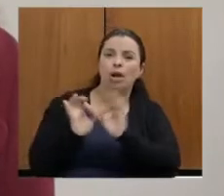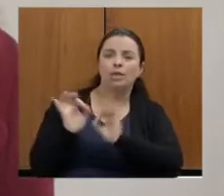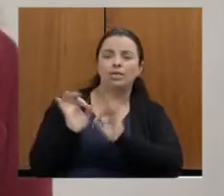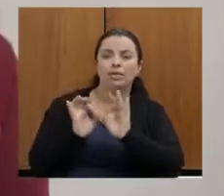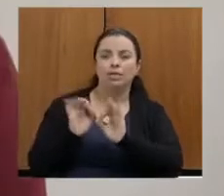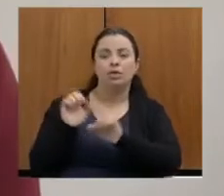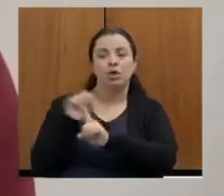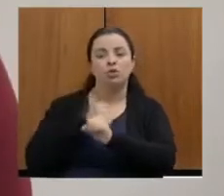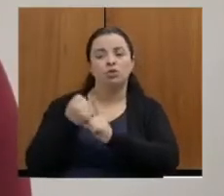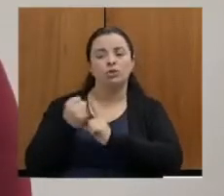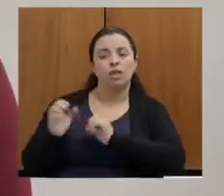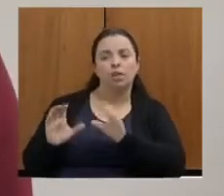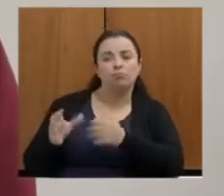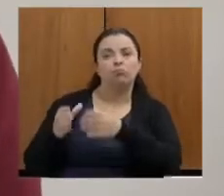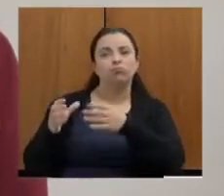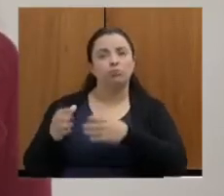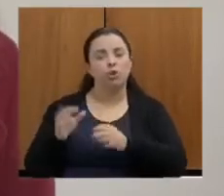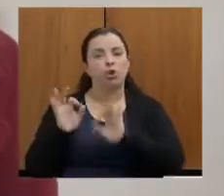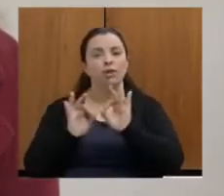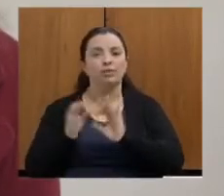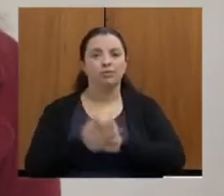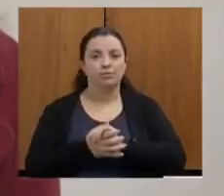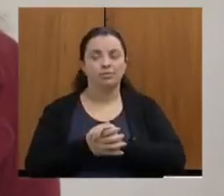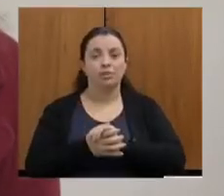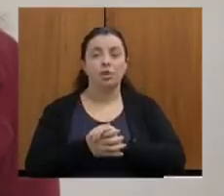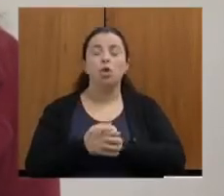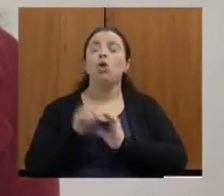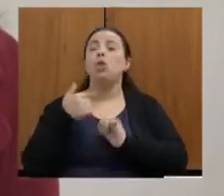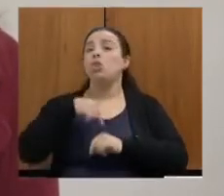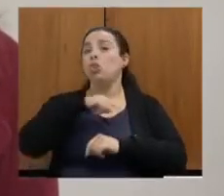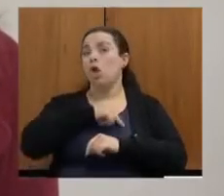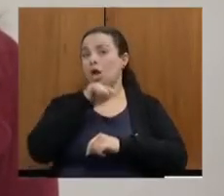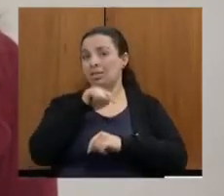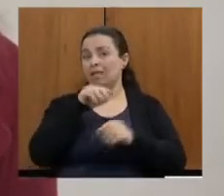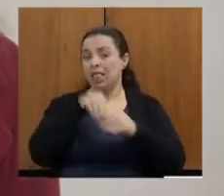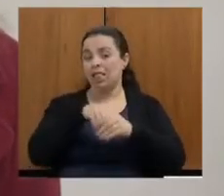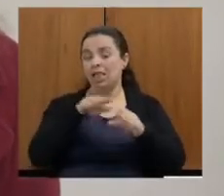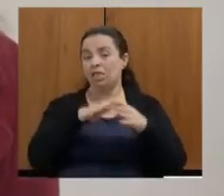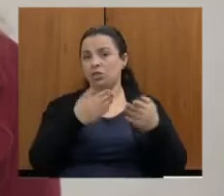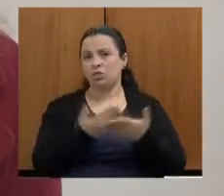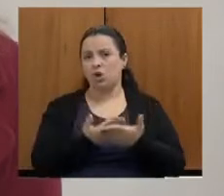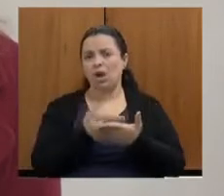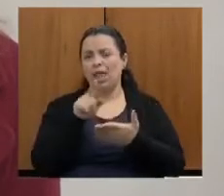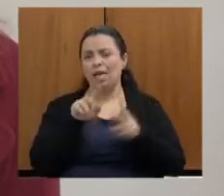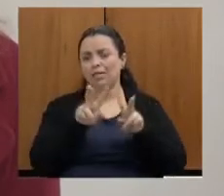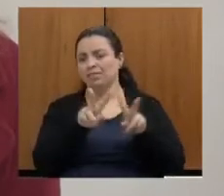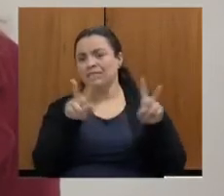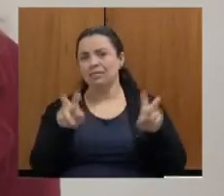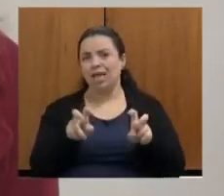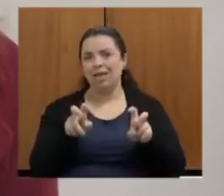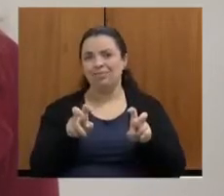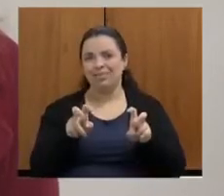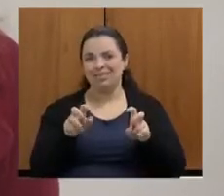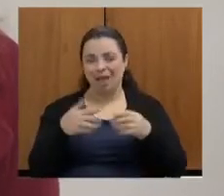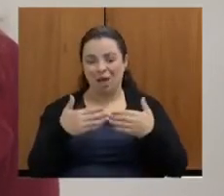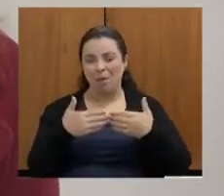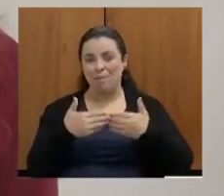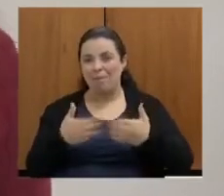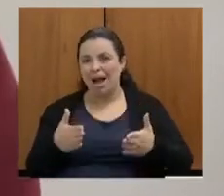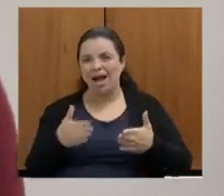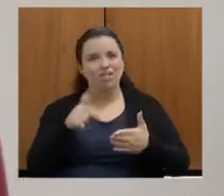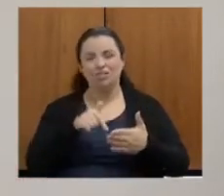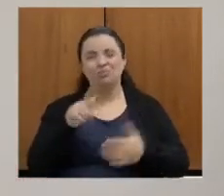porque nós não estudamos na escola é as questões relacionadas às barragens